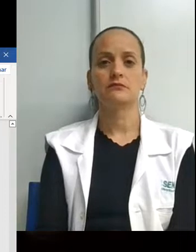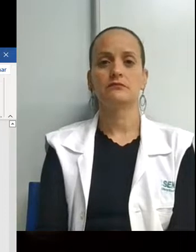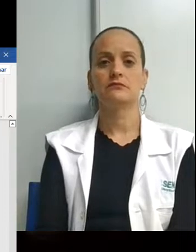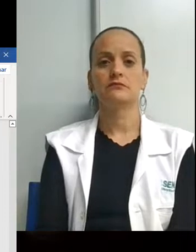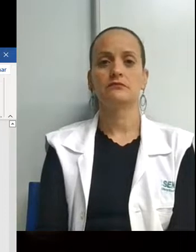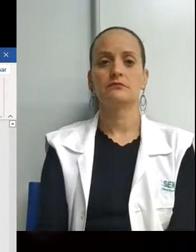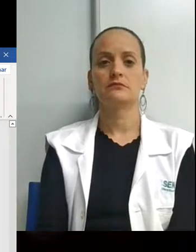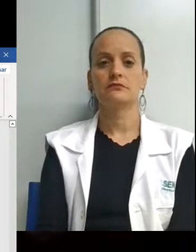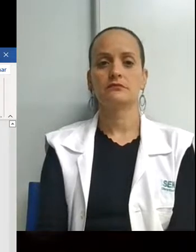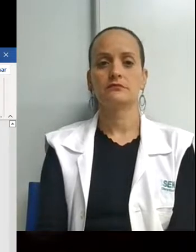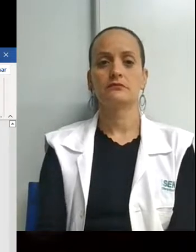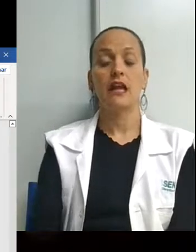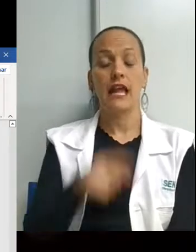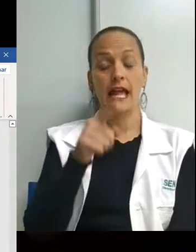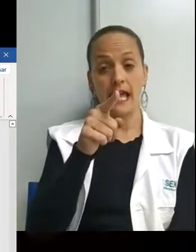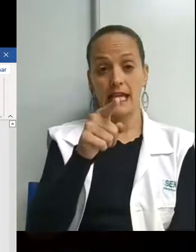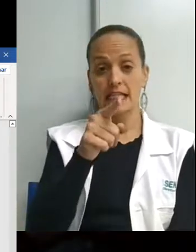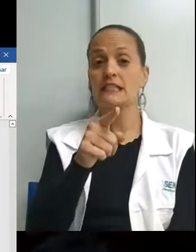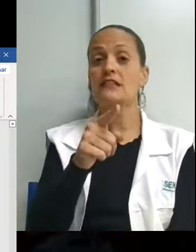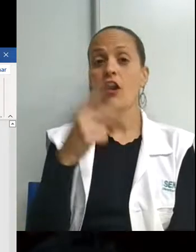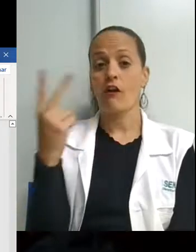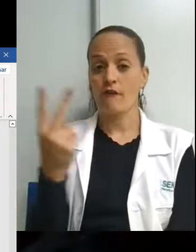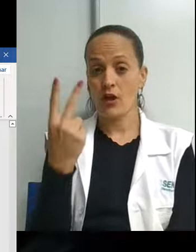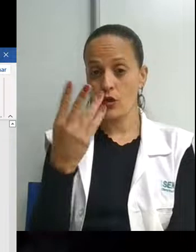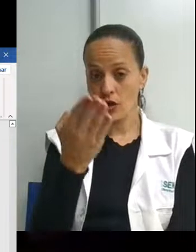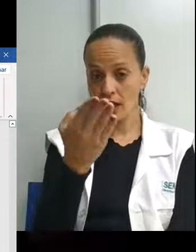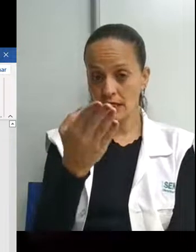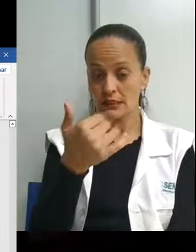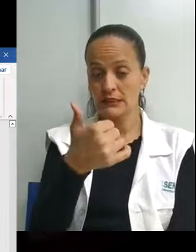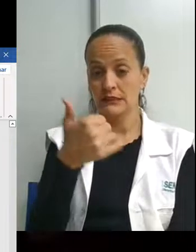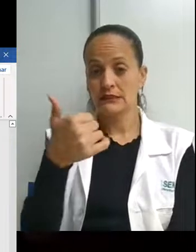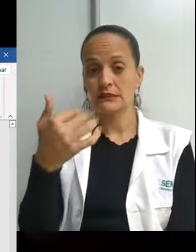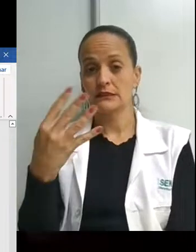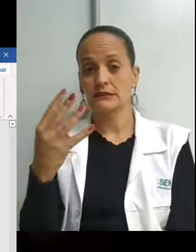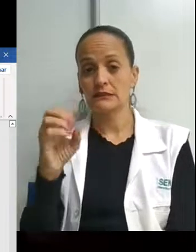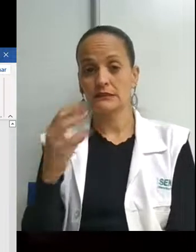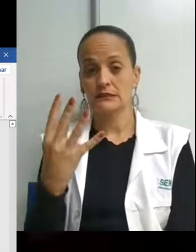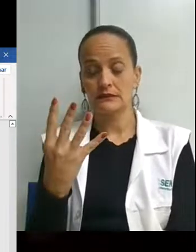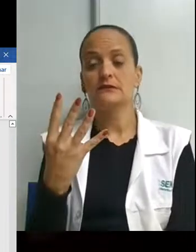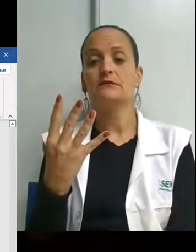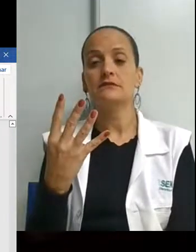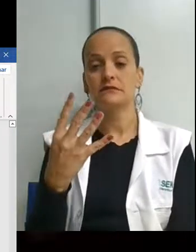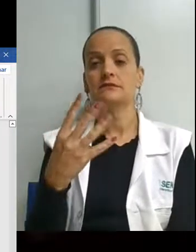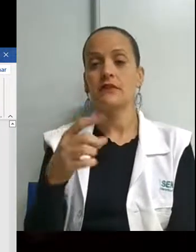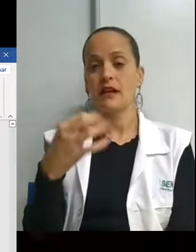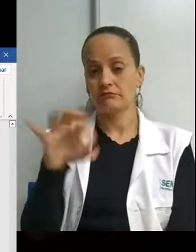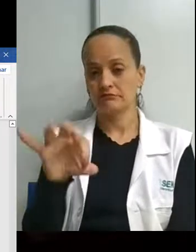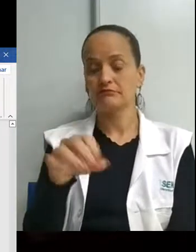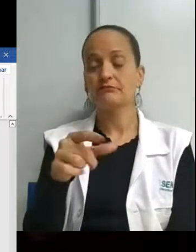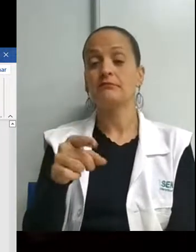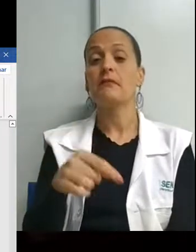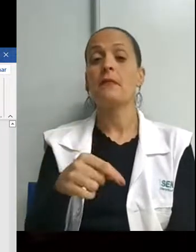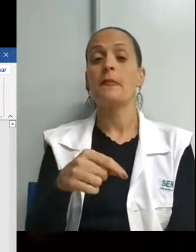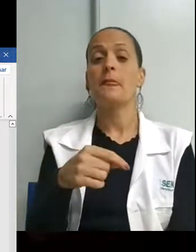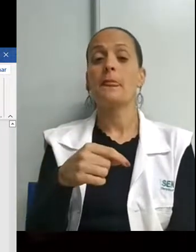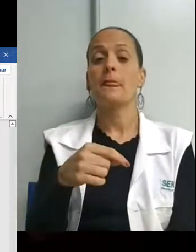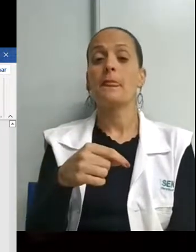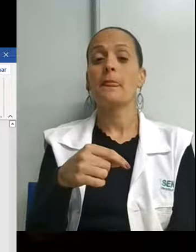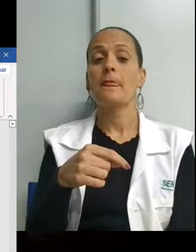aqui, certo? Com esse valor, geralmente a chave, né? A chave do motor, ela é especificada em valores de quê?